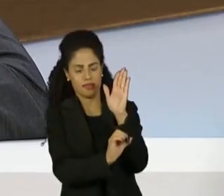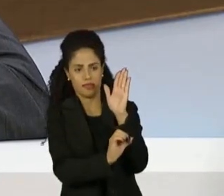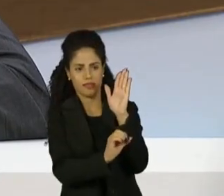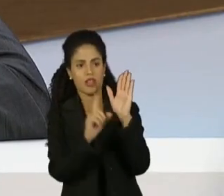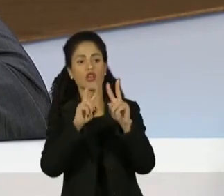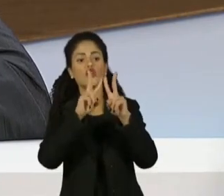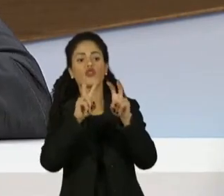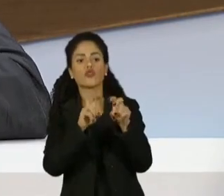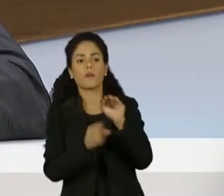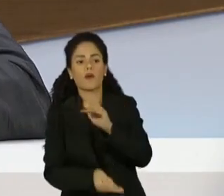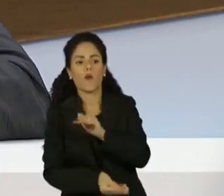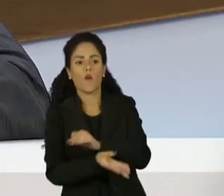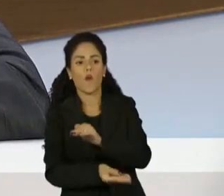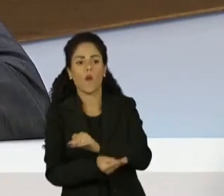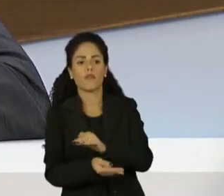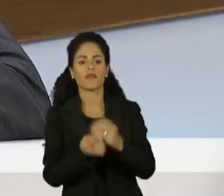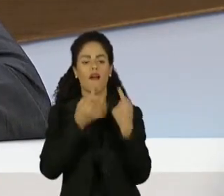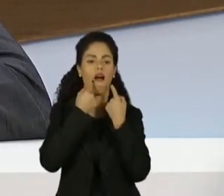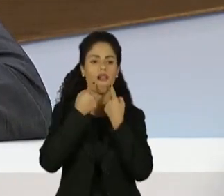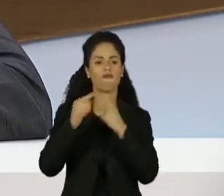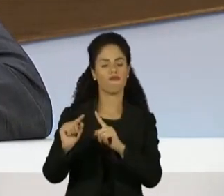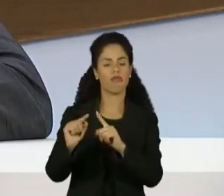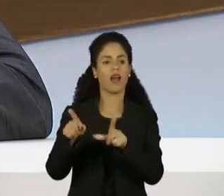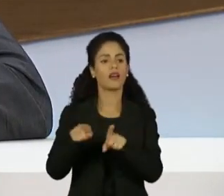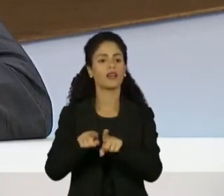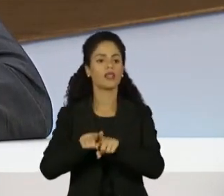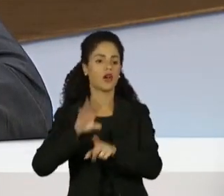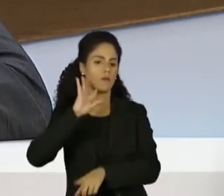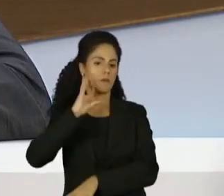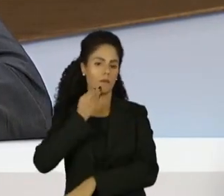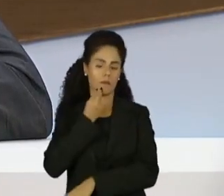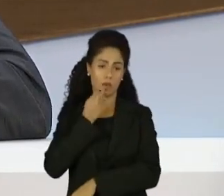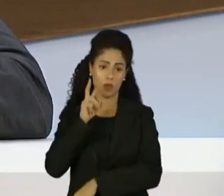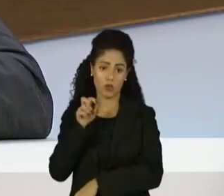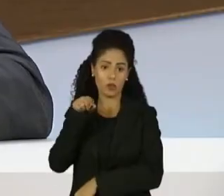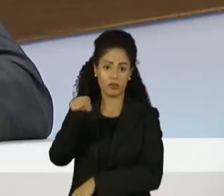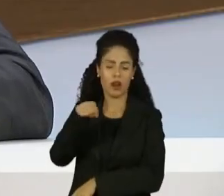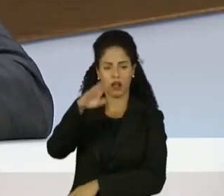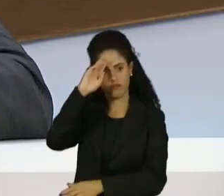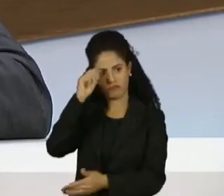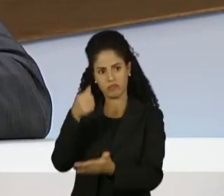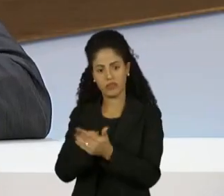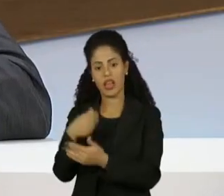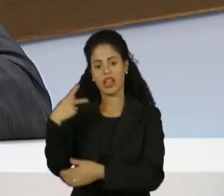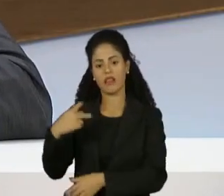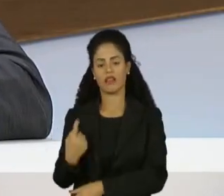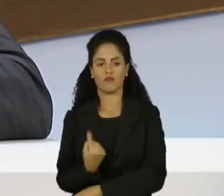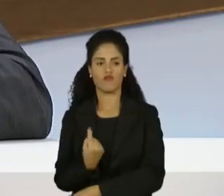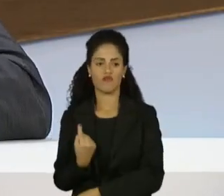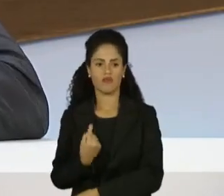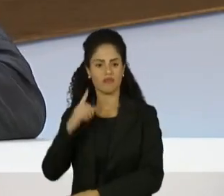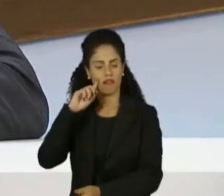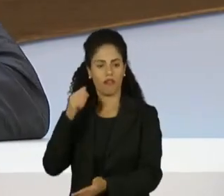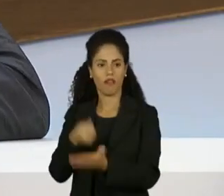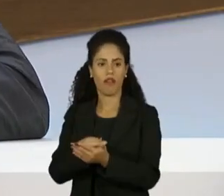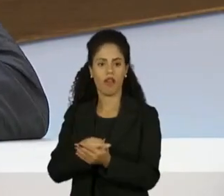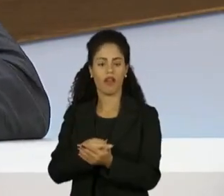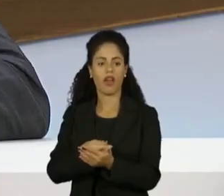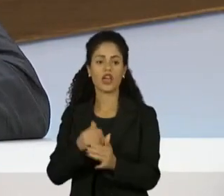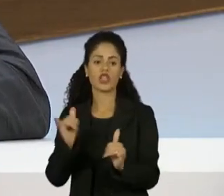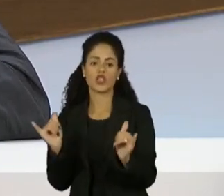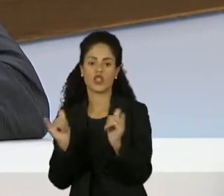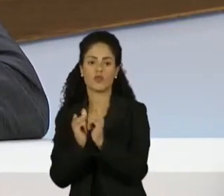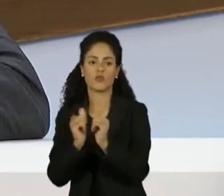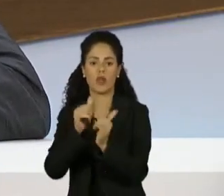em matéria de corrupção, criticando, inclusive, o próprio ministro Dias Toffoli em razão de decisões dele de aliviar multas bilionárias de empresas